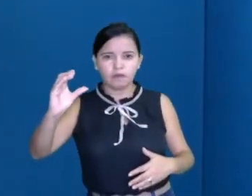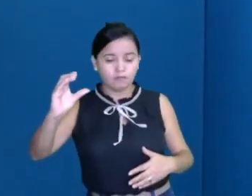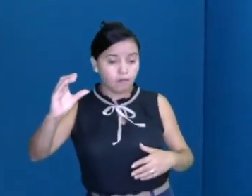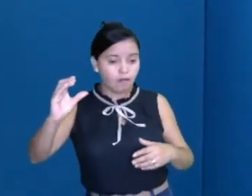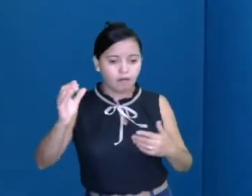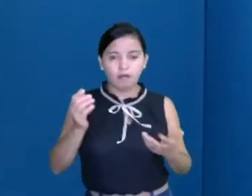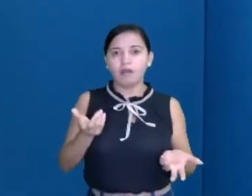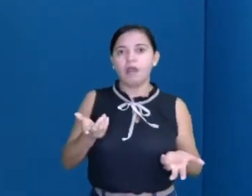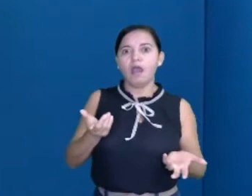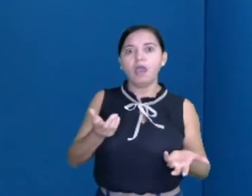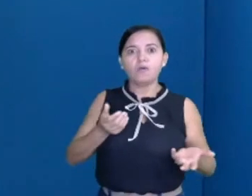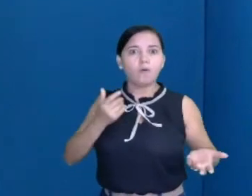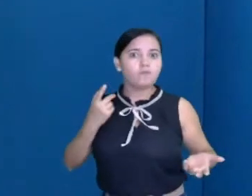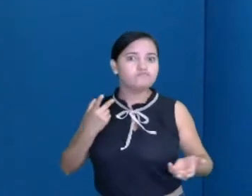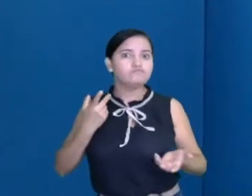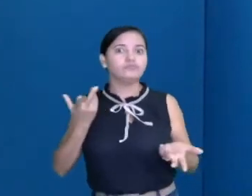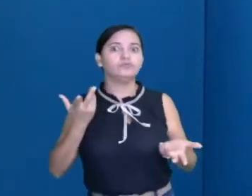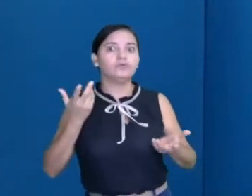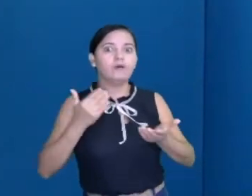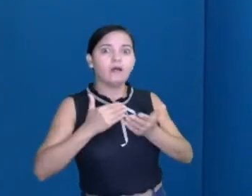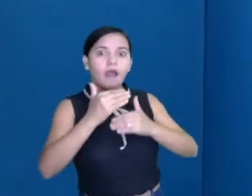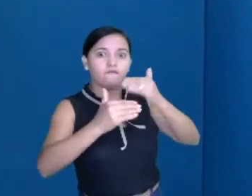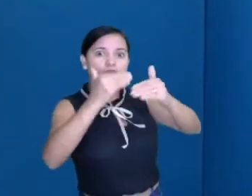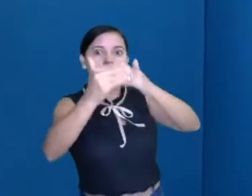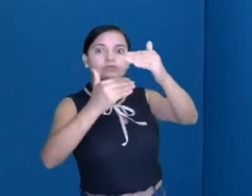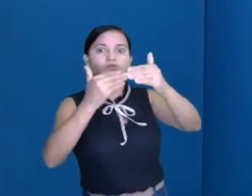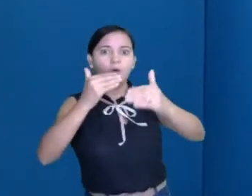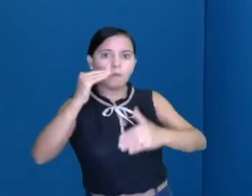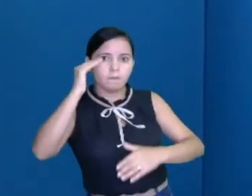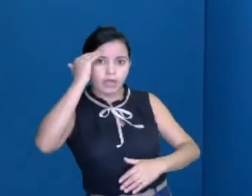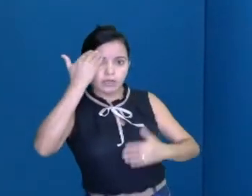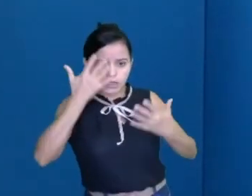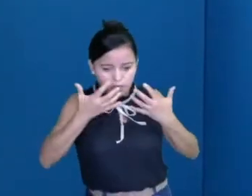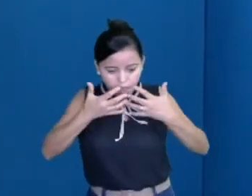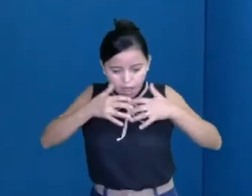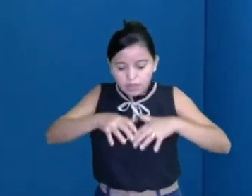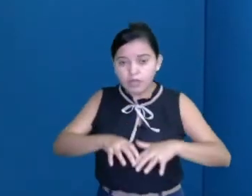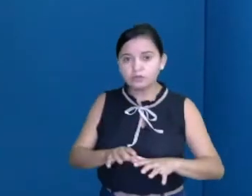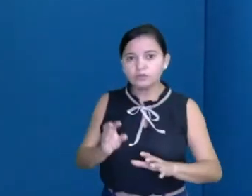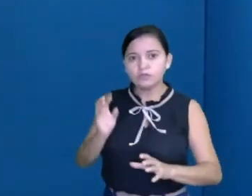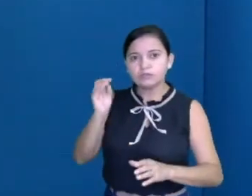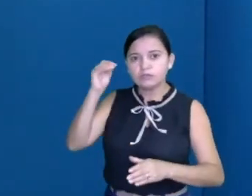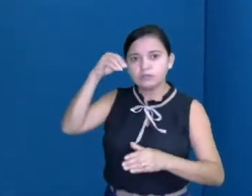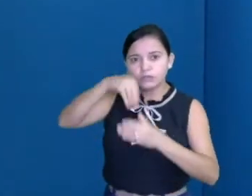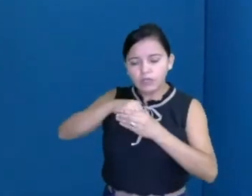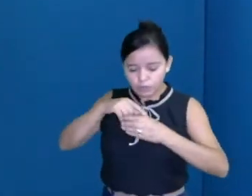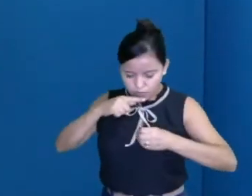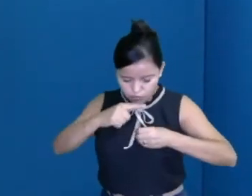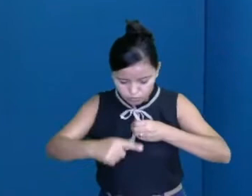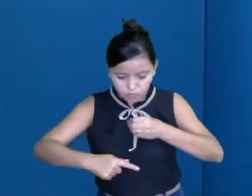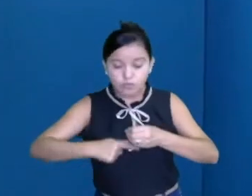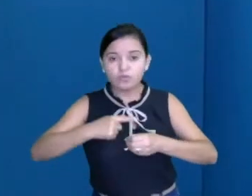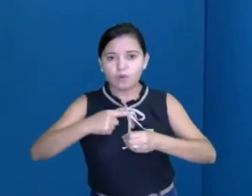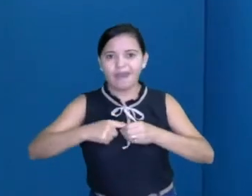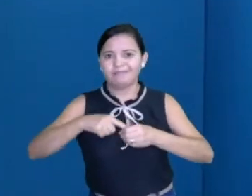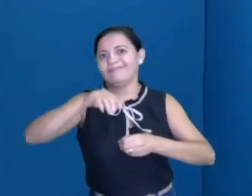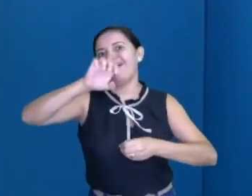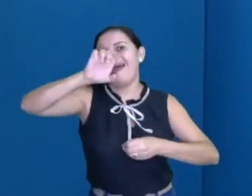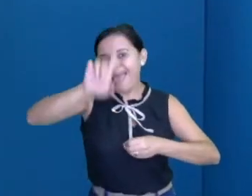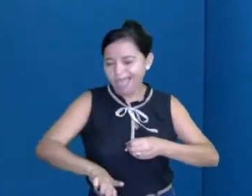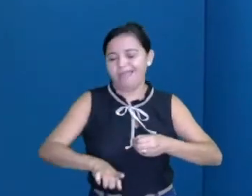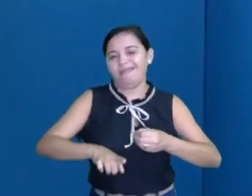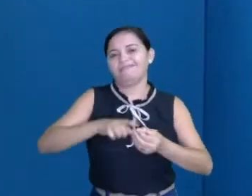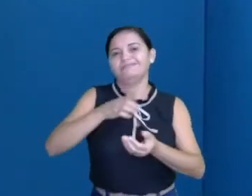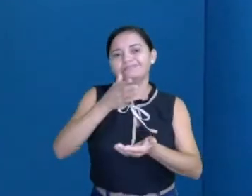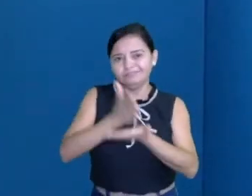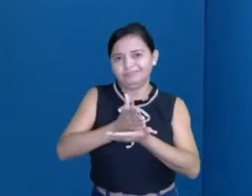para entender a natureza do átomo. Essa natureza que a gente começa a perceber que é uma estrutura que é divisível. Hoje a gente já se sabe que